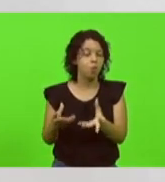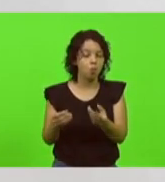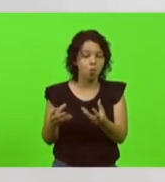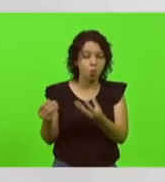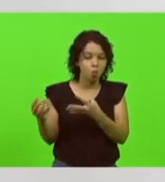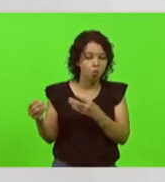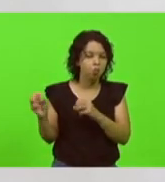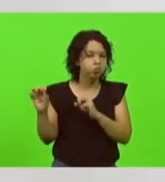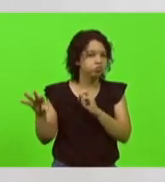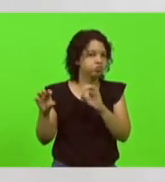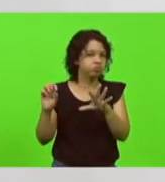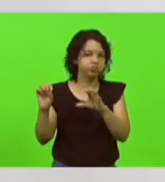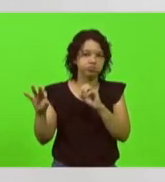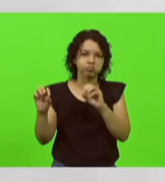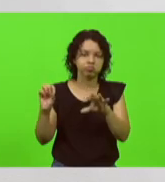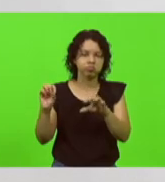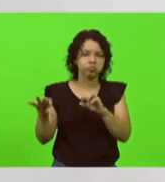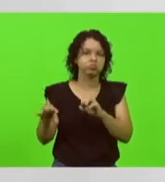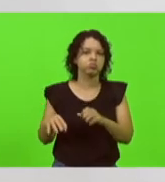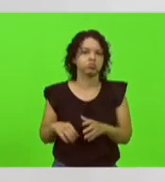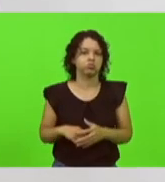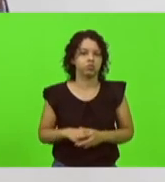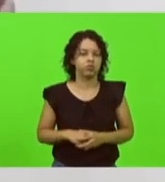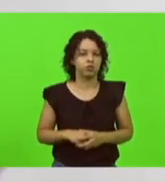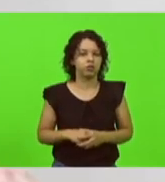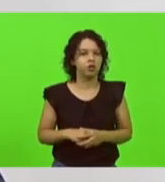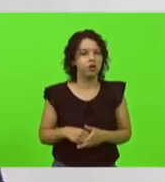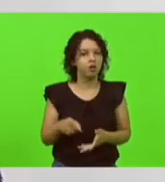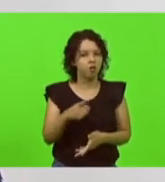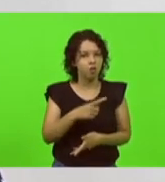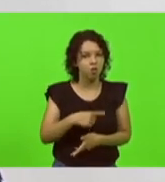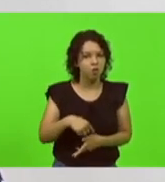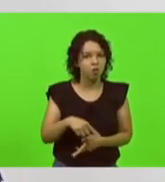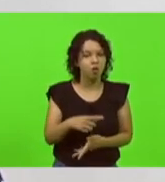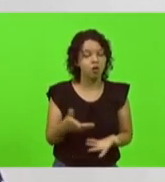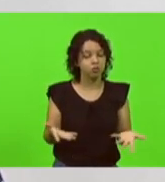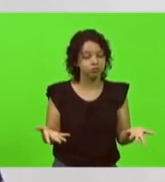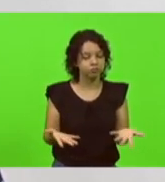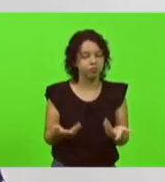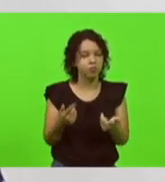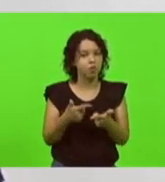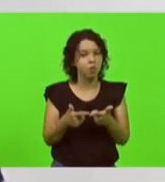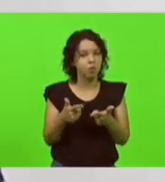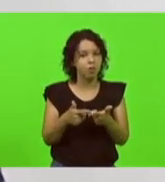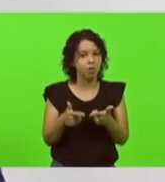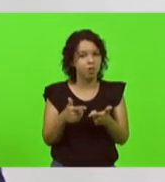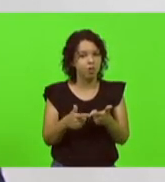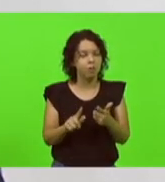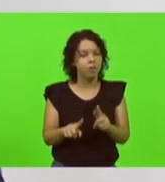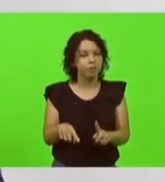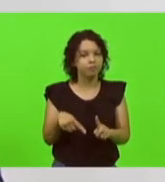E, por cima de tudo isto, vivemos esta questão da estiagem. Nós temos